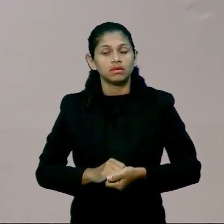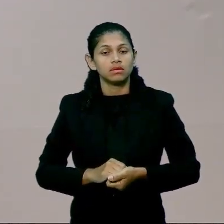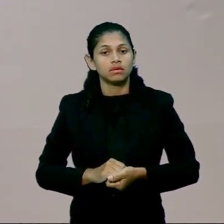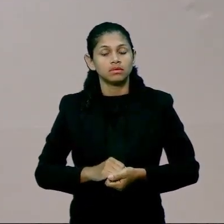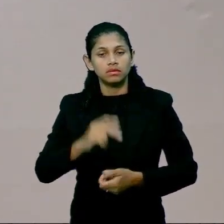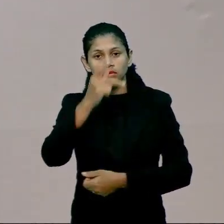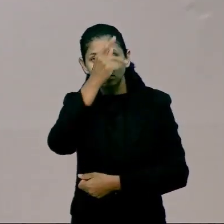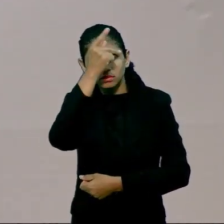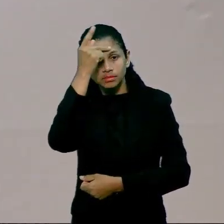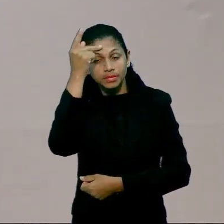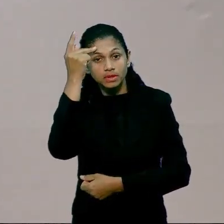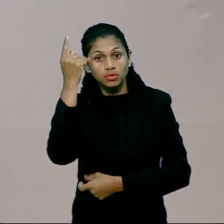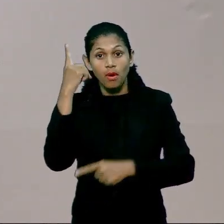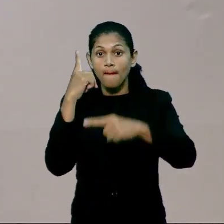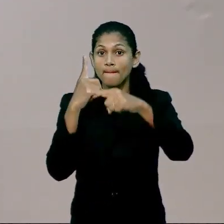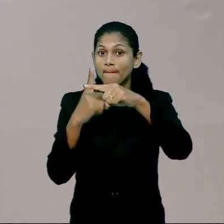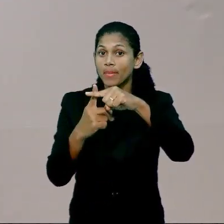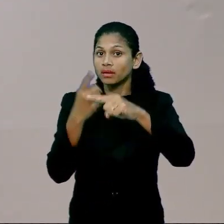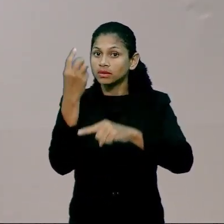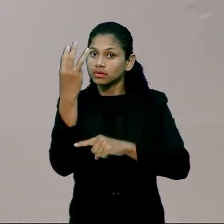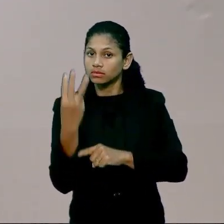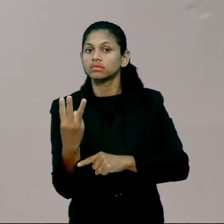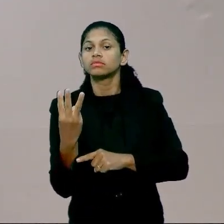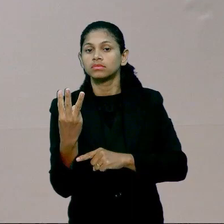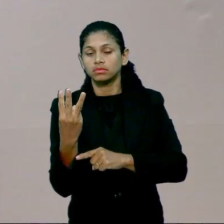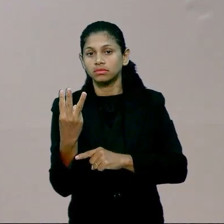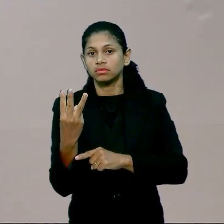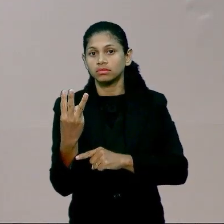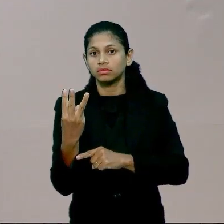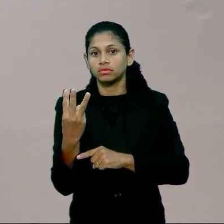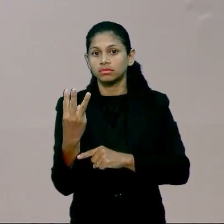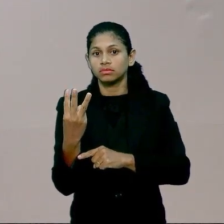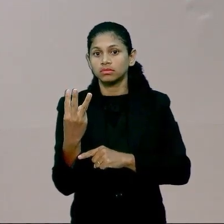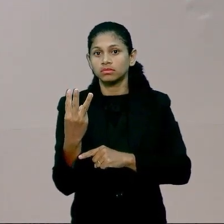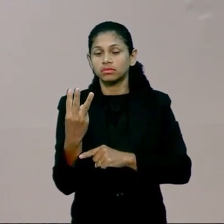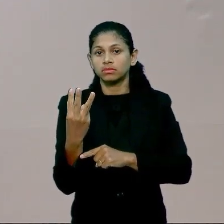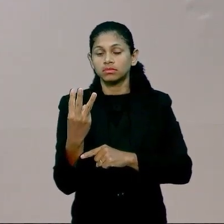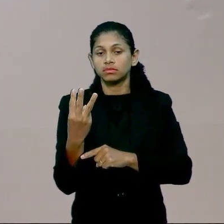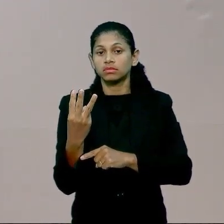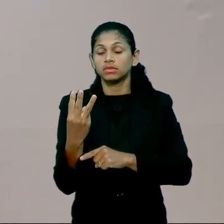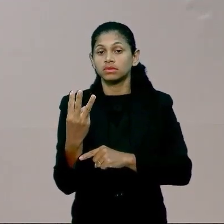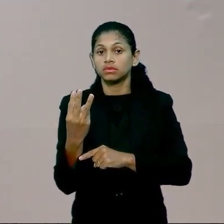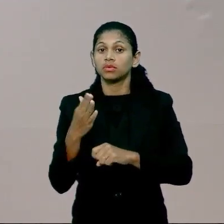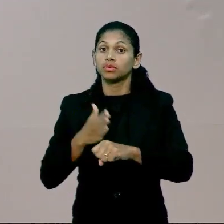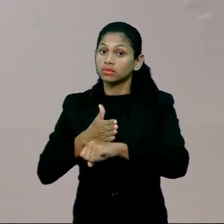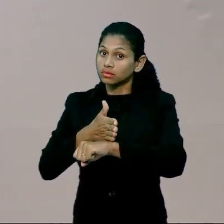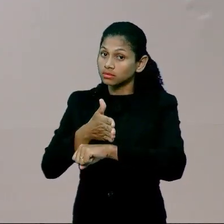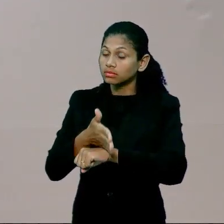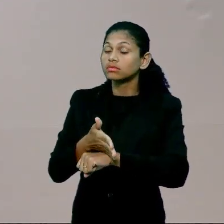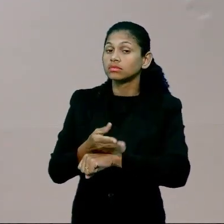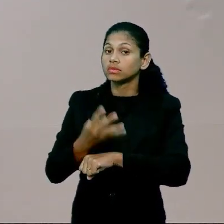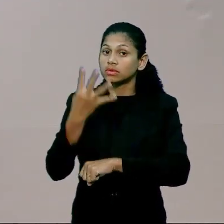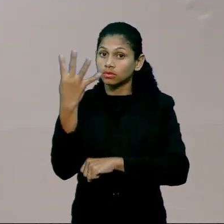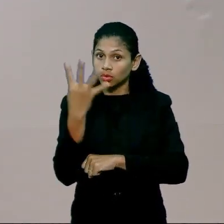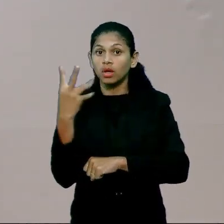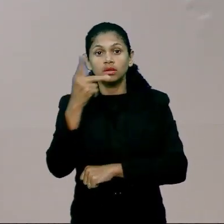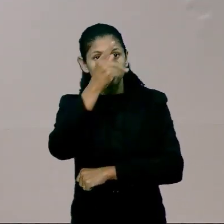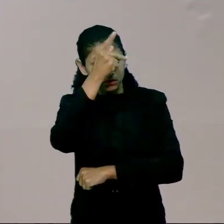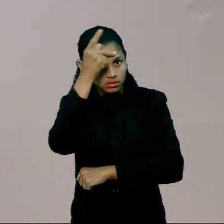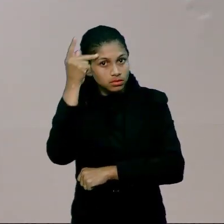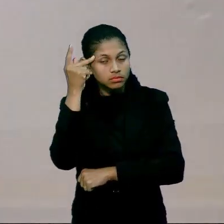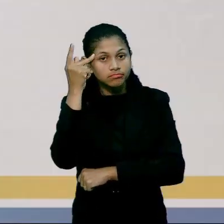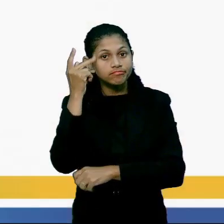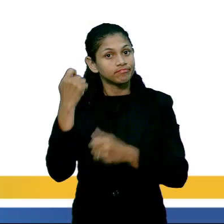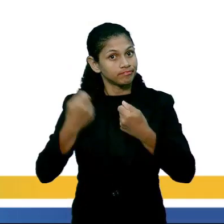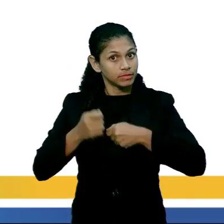a pessoa e mais três então no térreo entra quatro tudo bem a